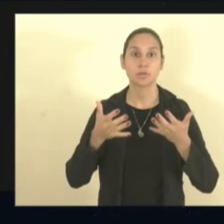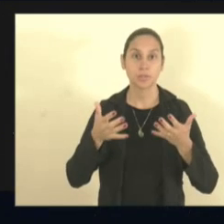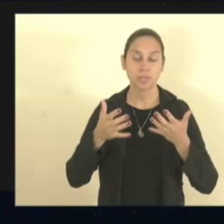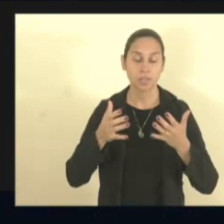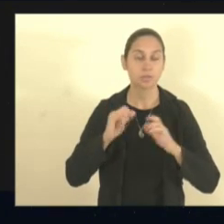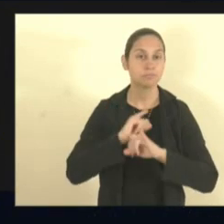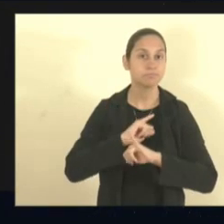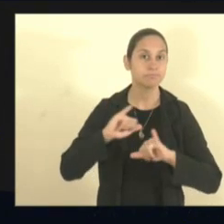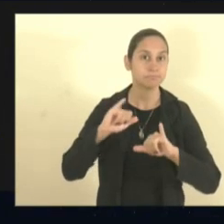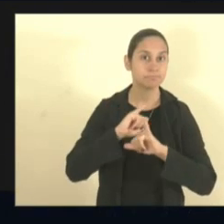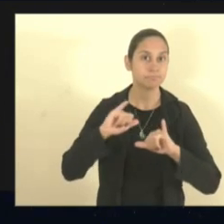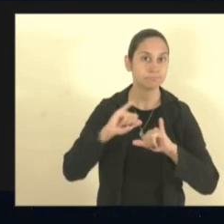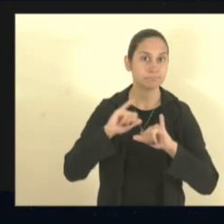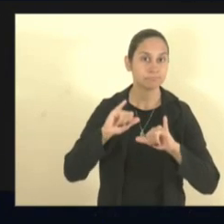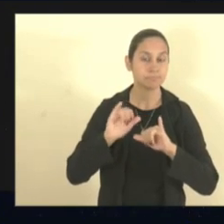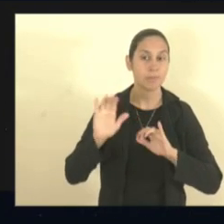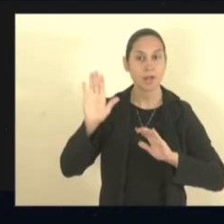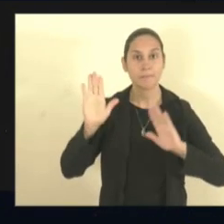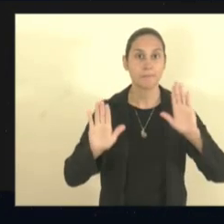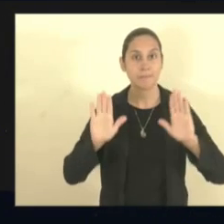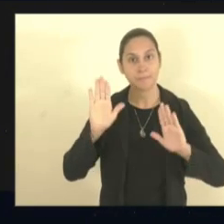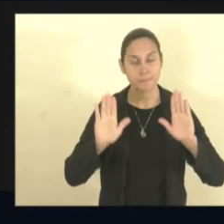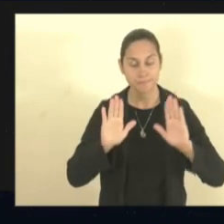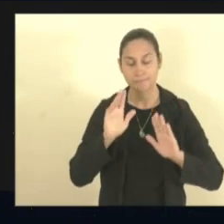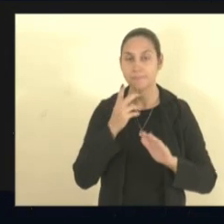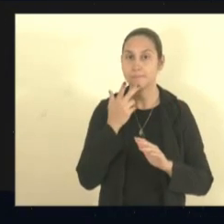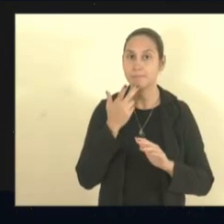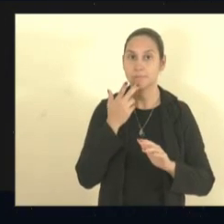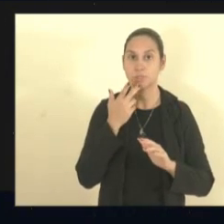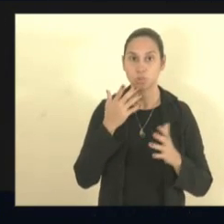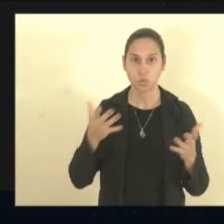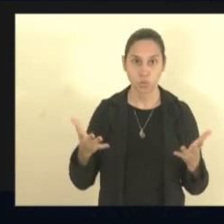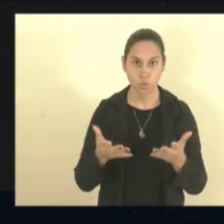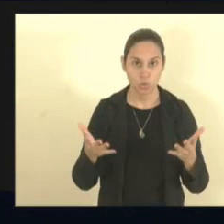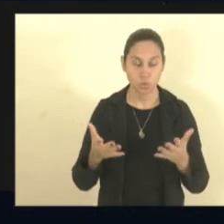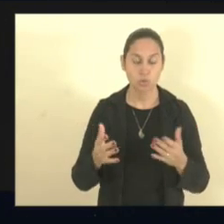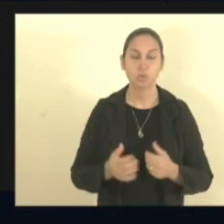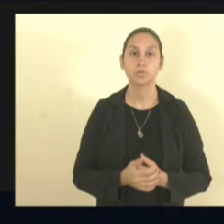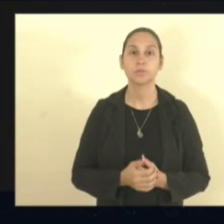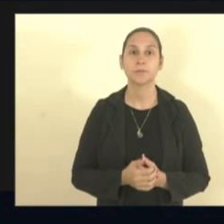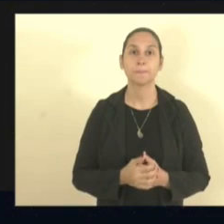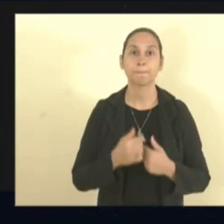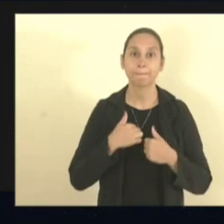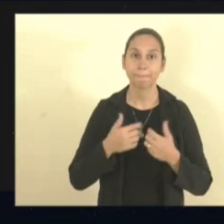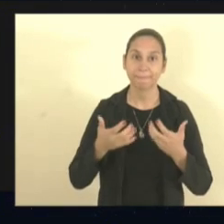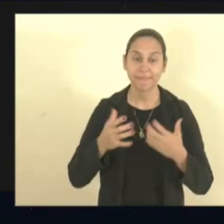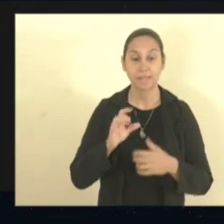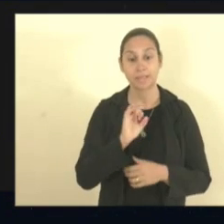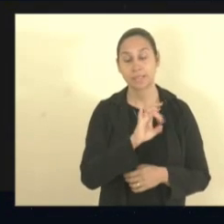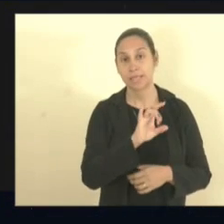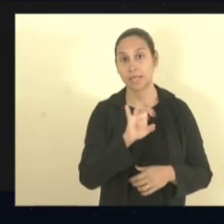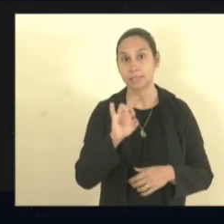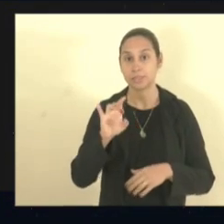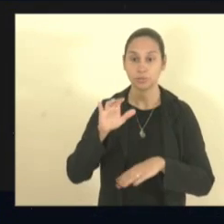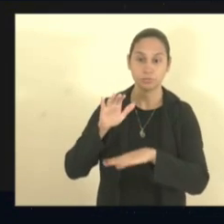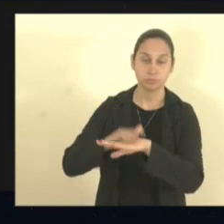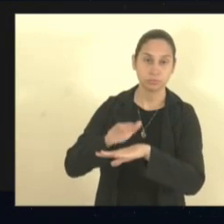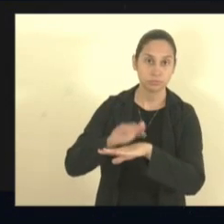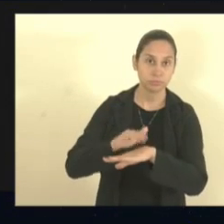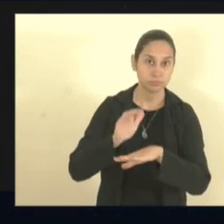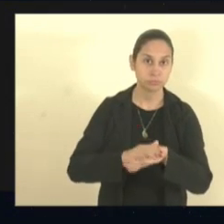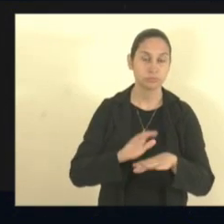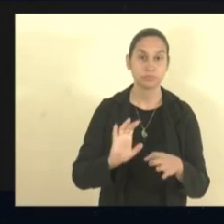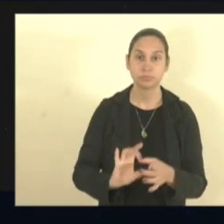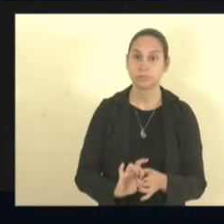registrar as manifestações que foram feitas aqui nessa sessão, dizer que cada parlamentar tem independência